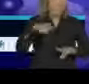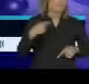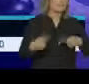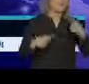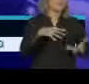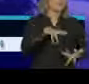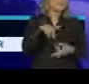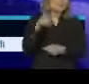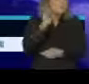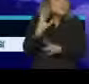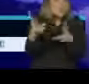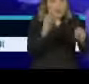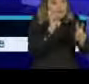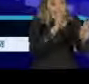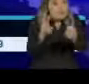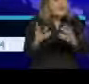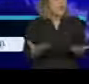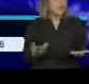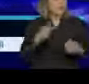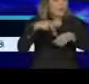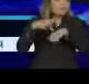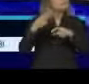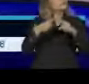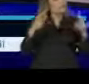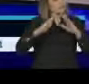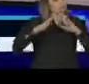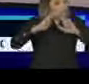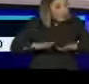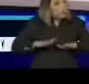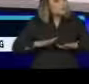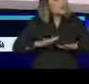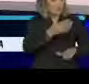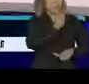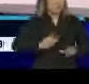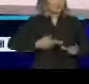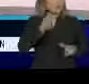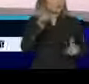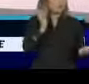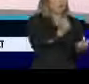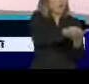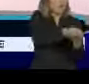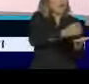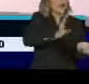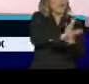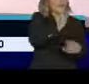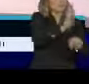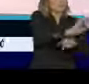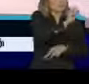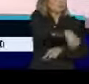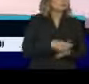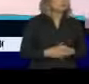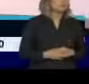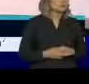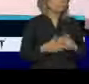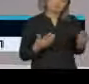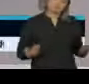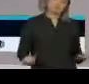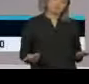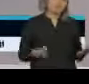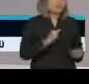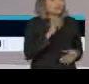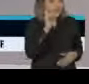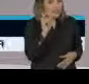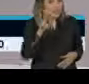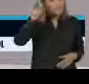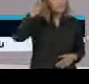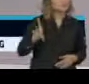internacionalmente utilizada, ele receba uma ajuda do Estado enquanto ele precisar ficar afastado. Aliás, se a gente pegar a fala